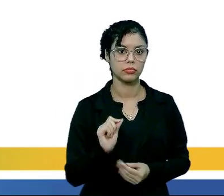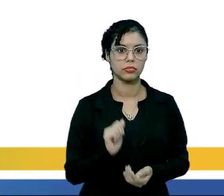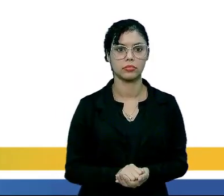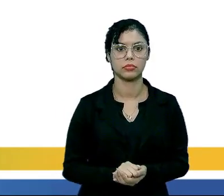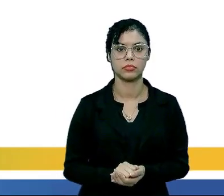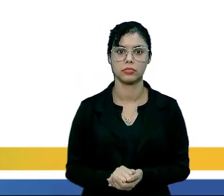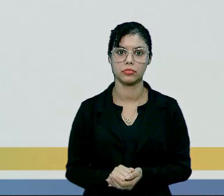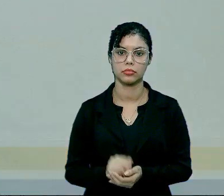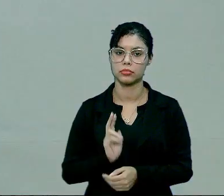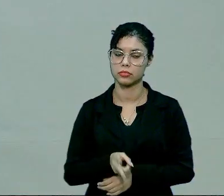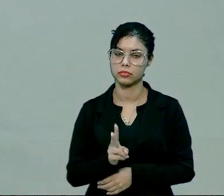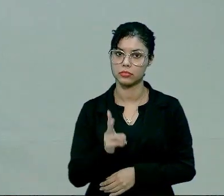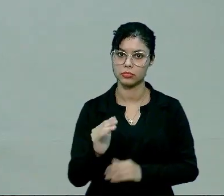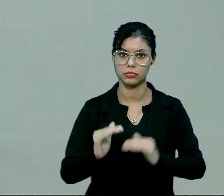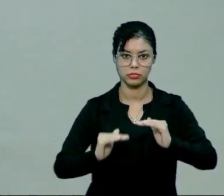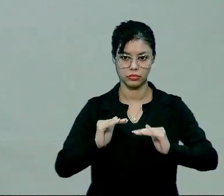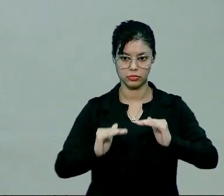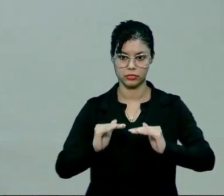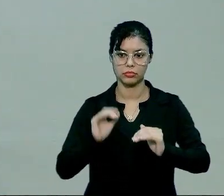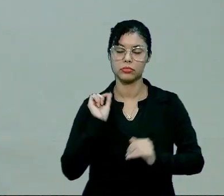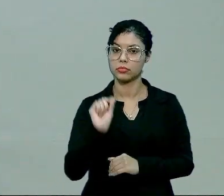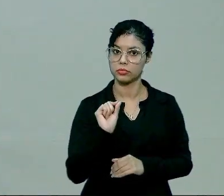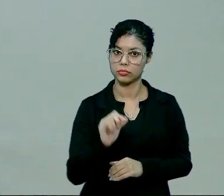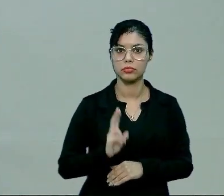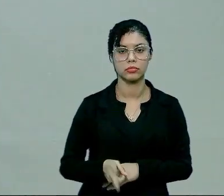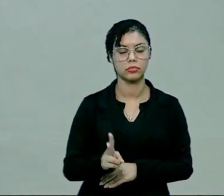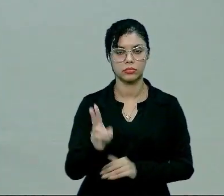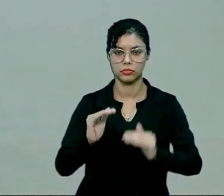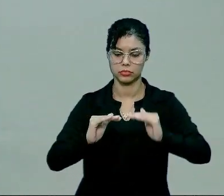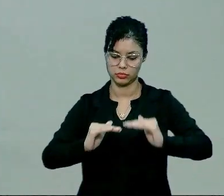falar sobre a constante de equilíbrio. O que é a